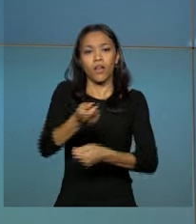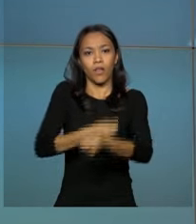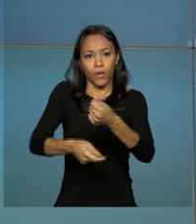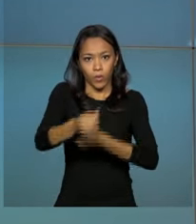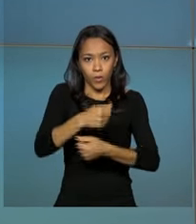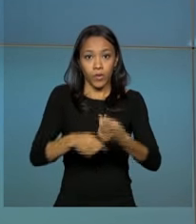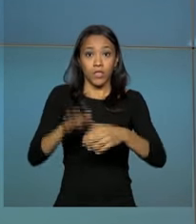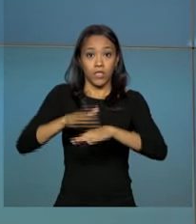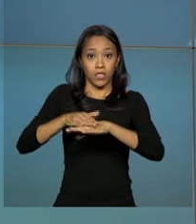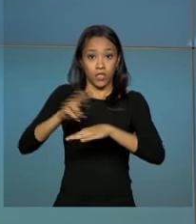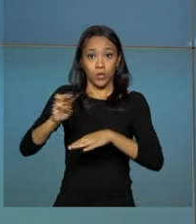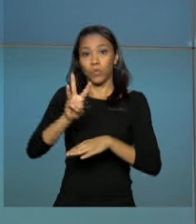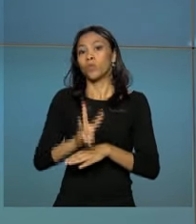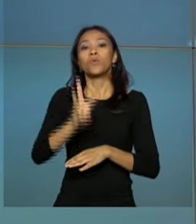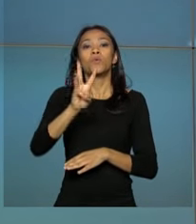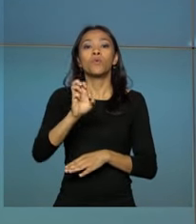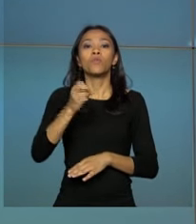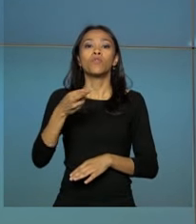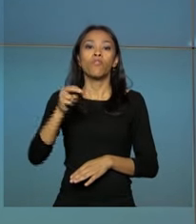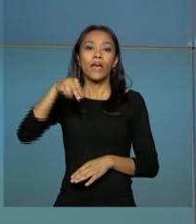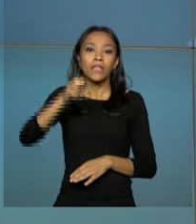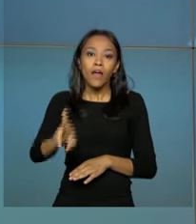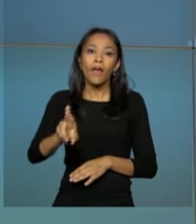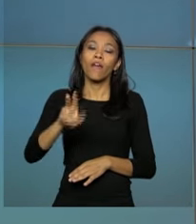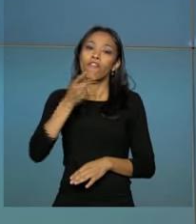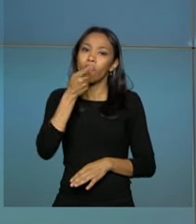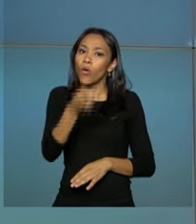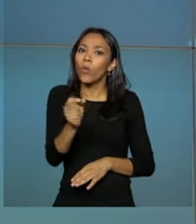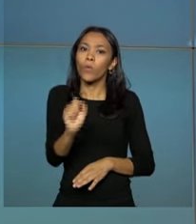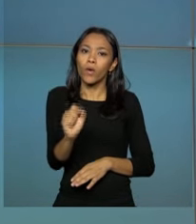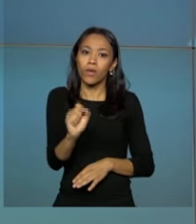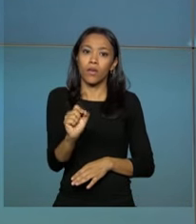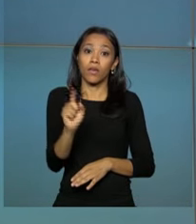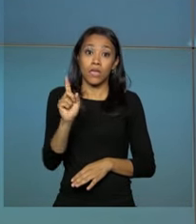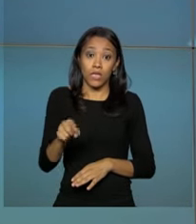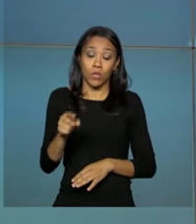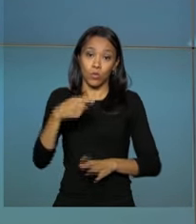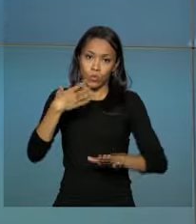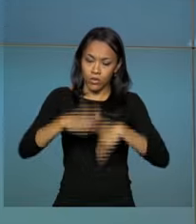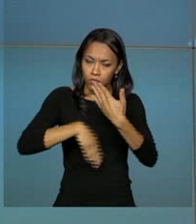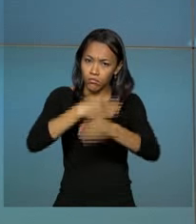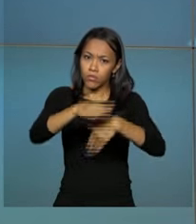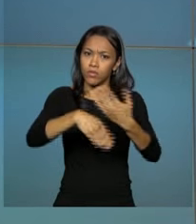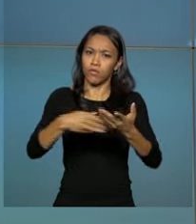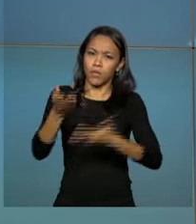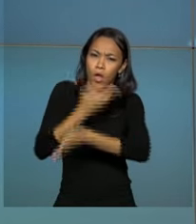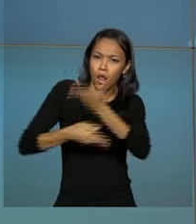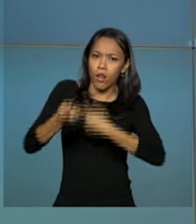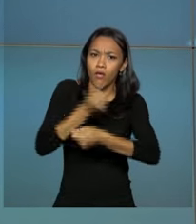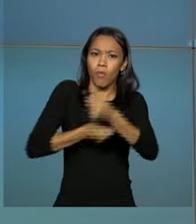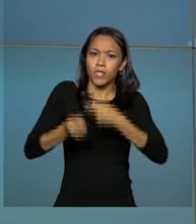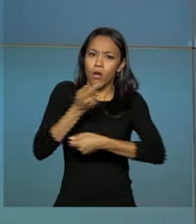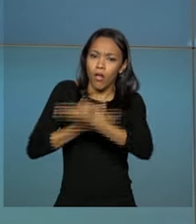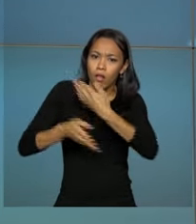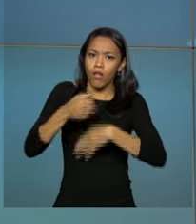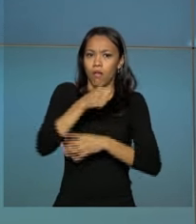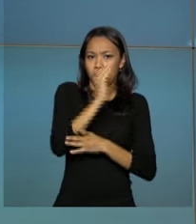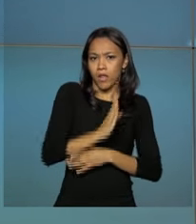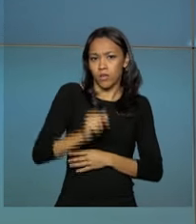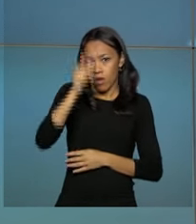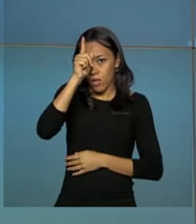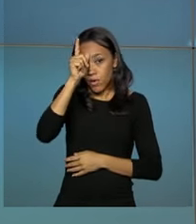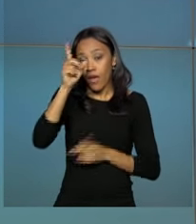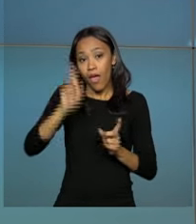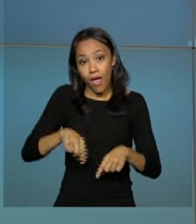representante da Câmara de Comércio Brasil-Alemanha, a perspectiva de crescimento da relação comercial entre os dois países tem muito a ver com